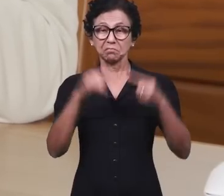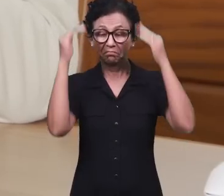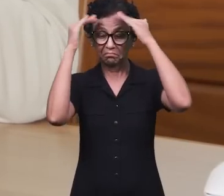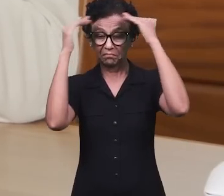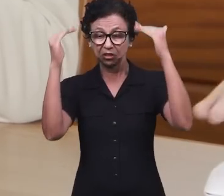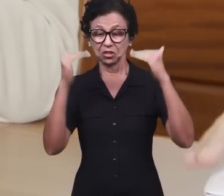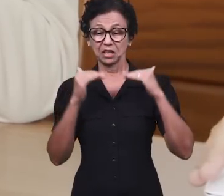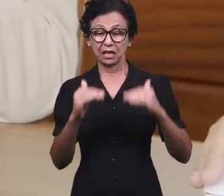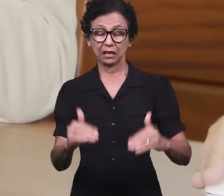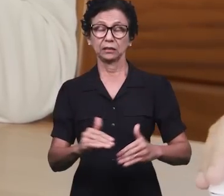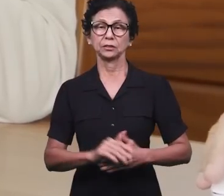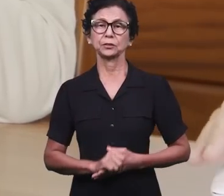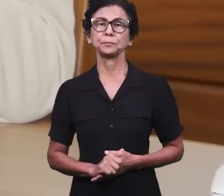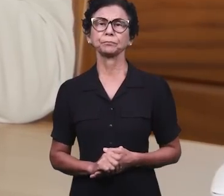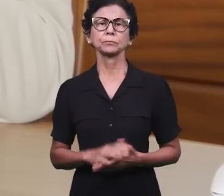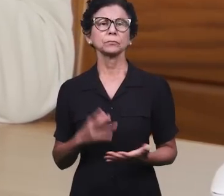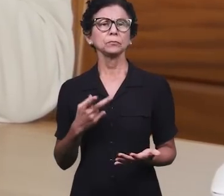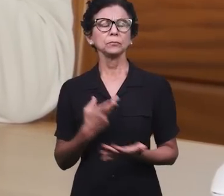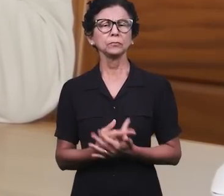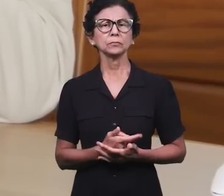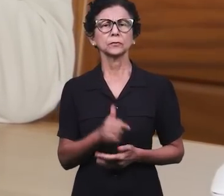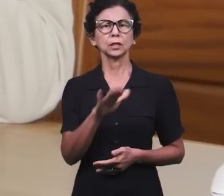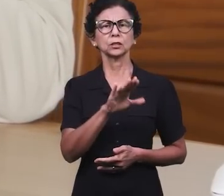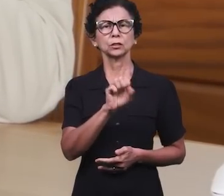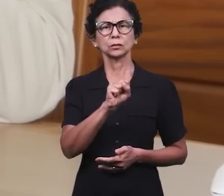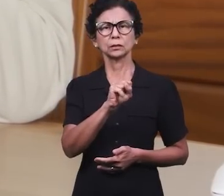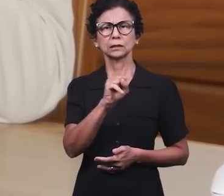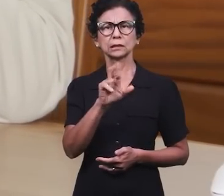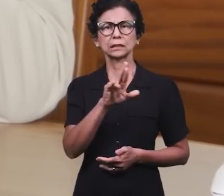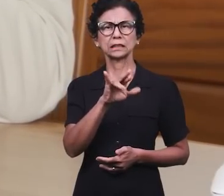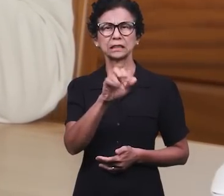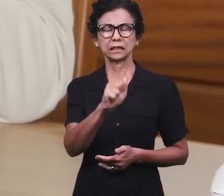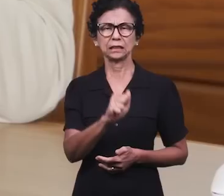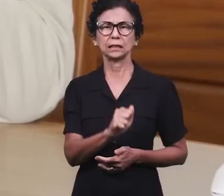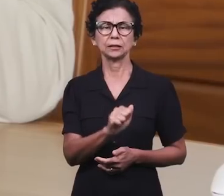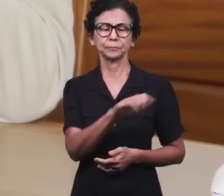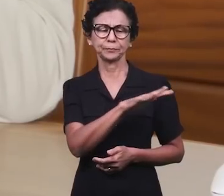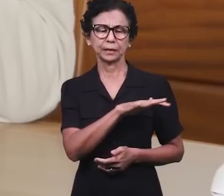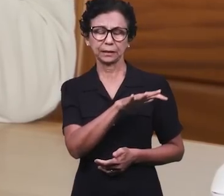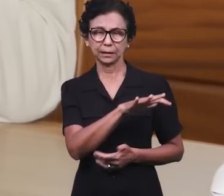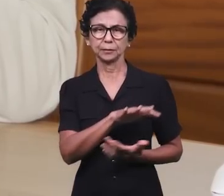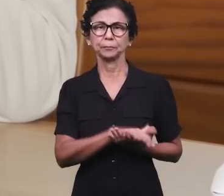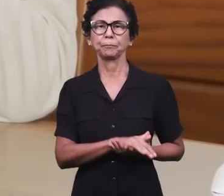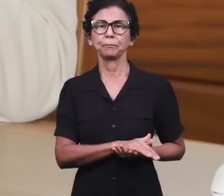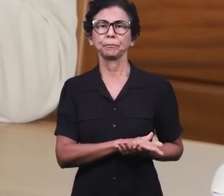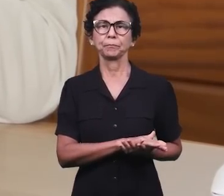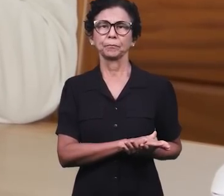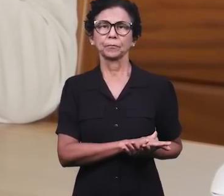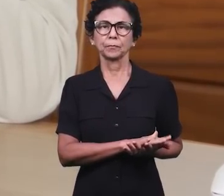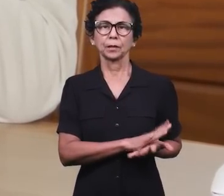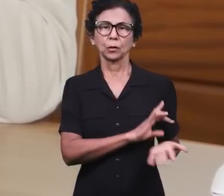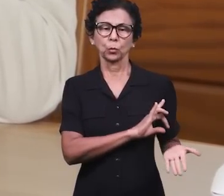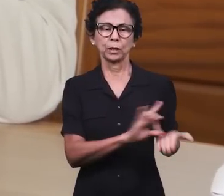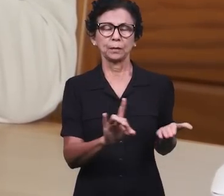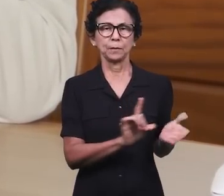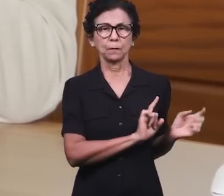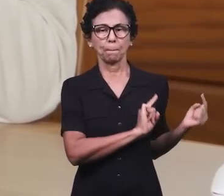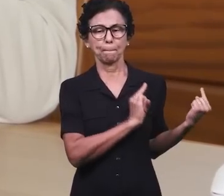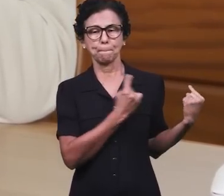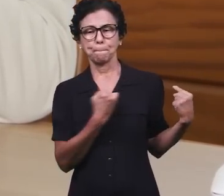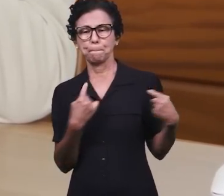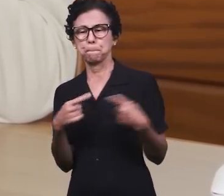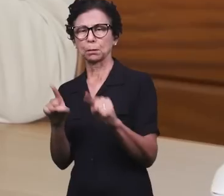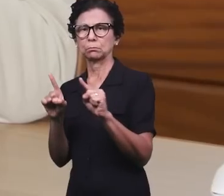né? Pelo que o Senhor trouxe sobre eles os príncipes do exército do rei da Síria, os quais prenderam Manassés entre os espinhais